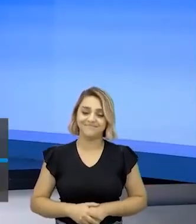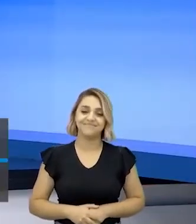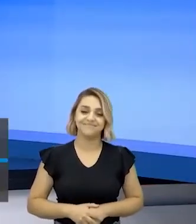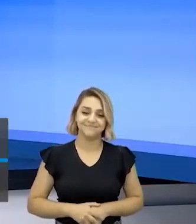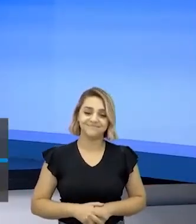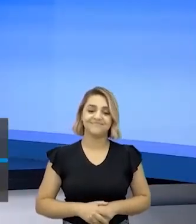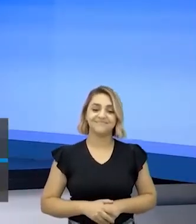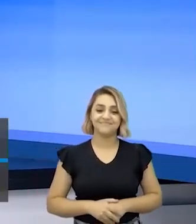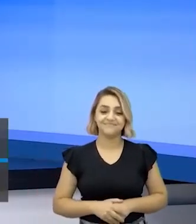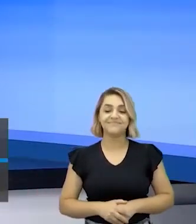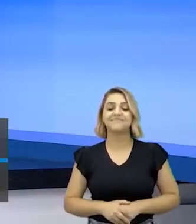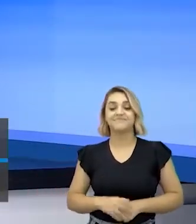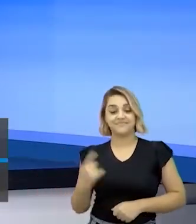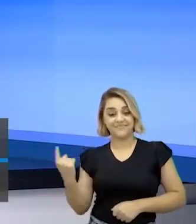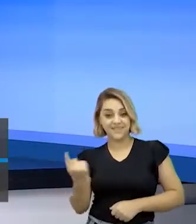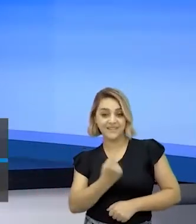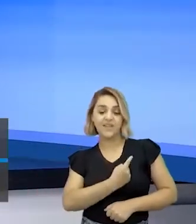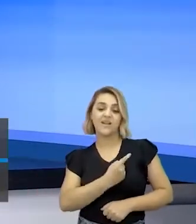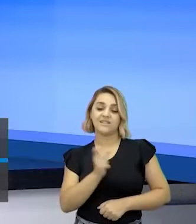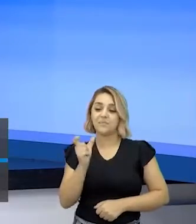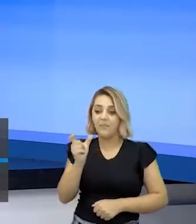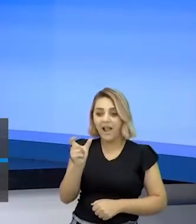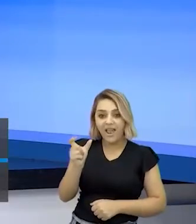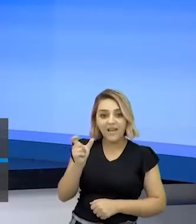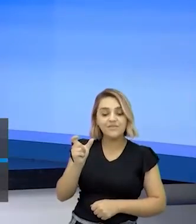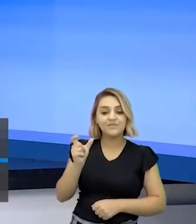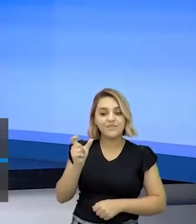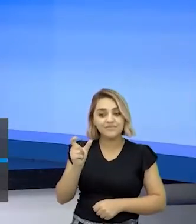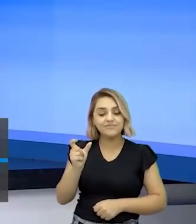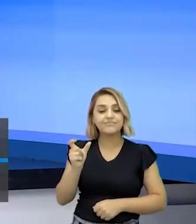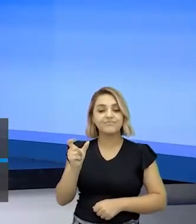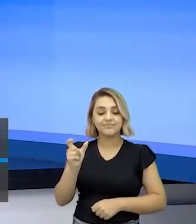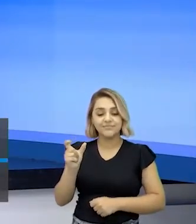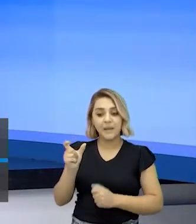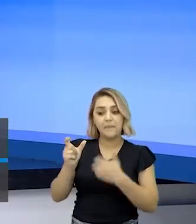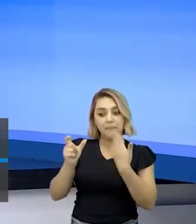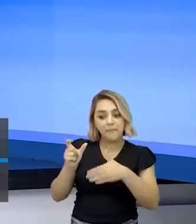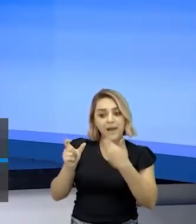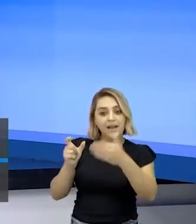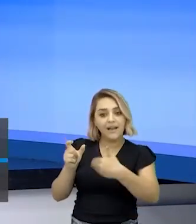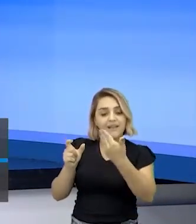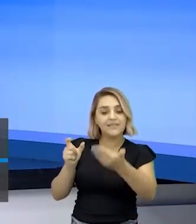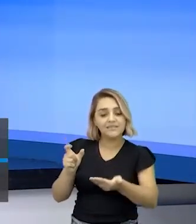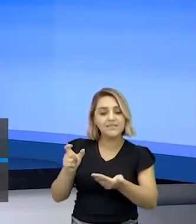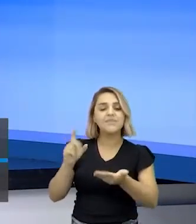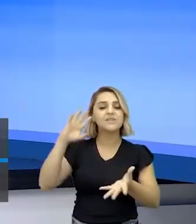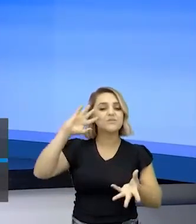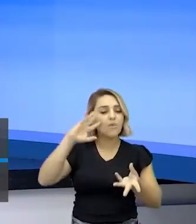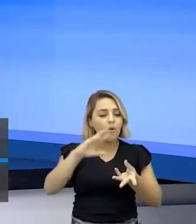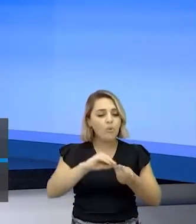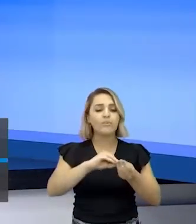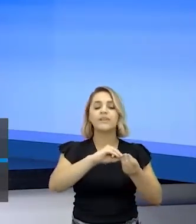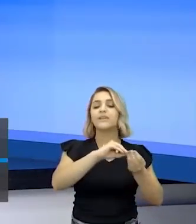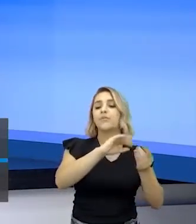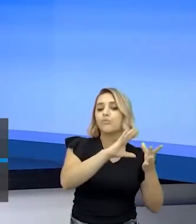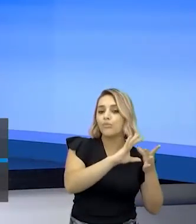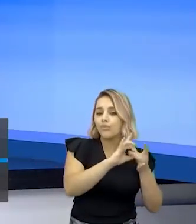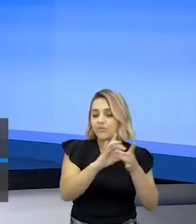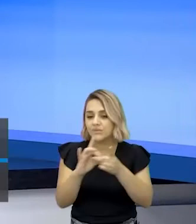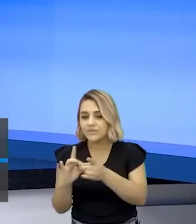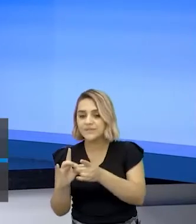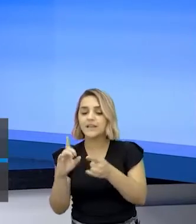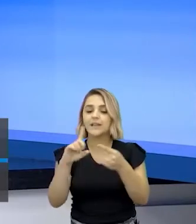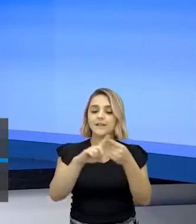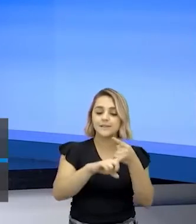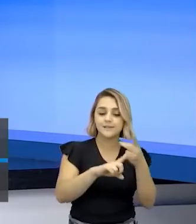indo além da palavra, mas assim, fazendo a leitura de tudo, né? Do contexto,